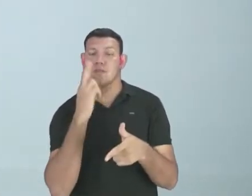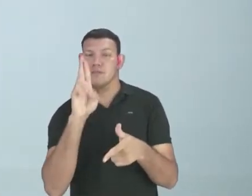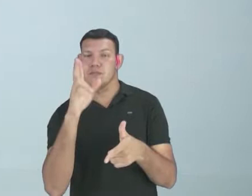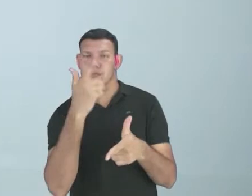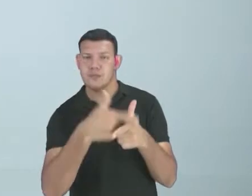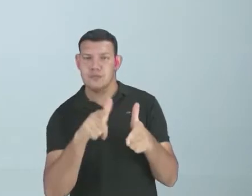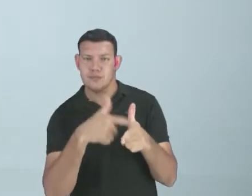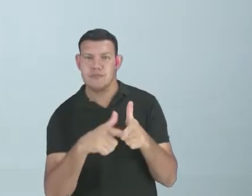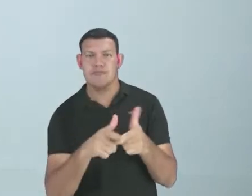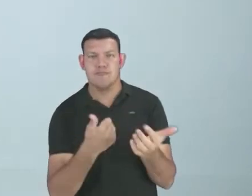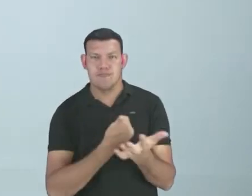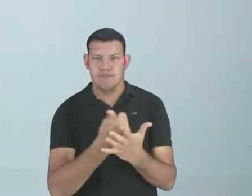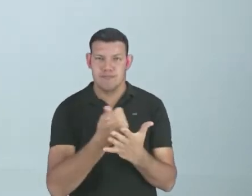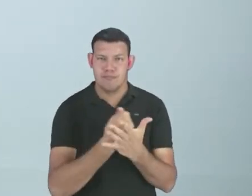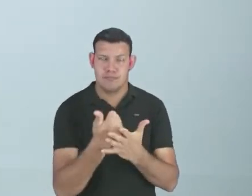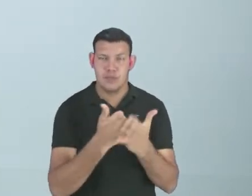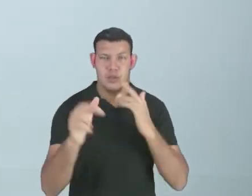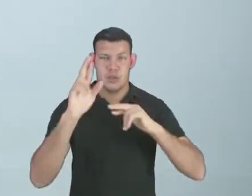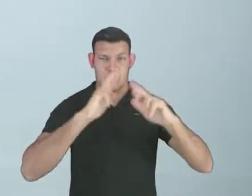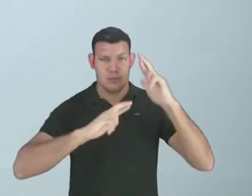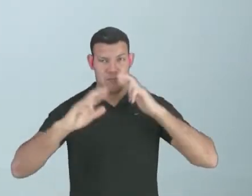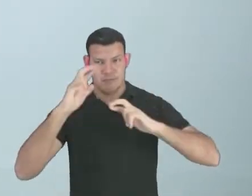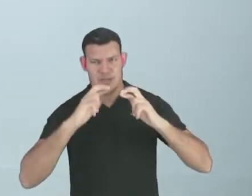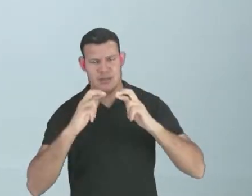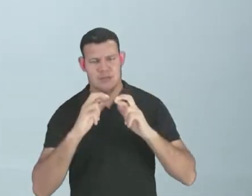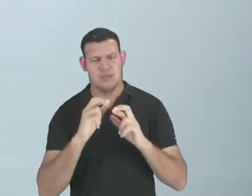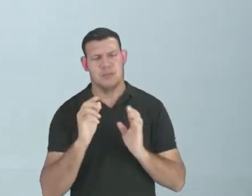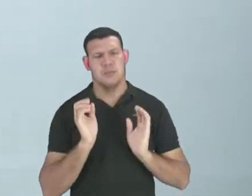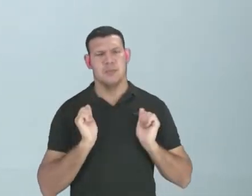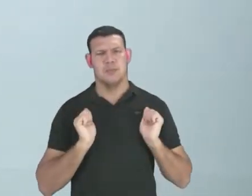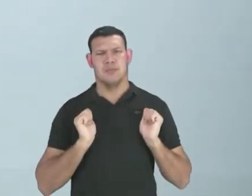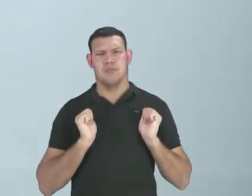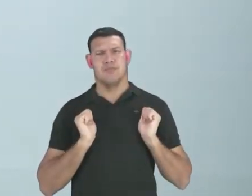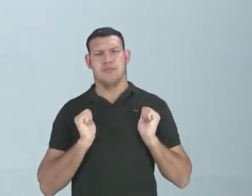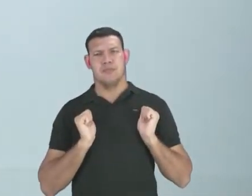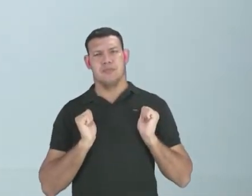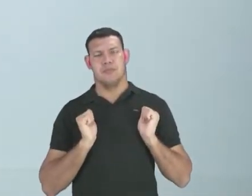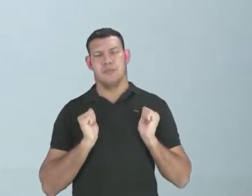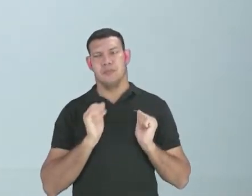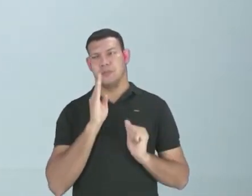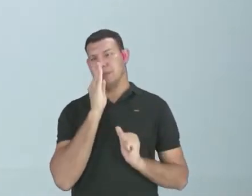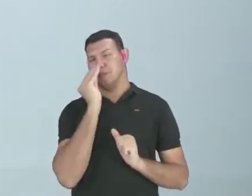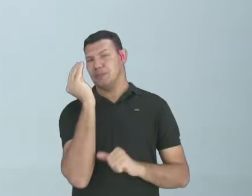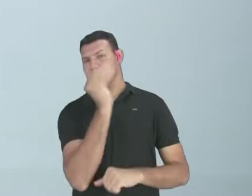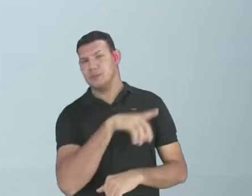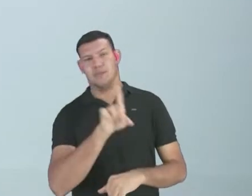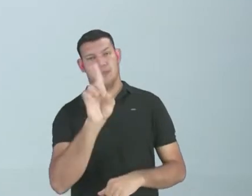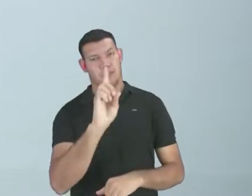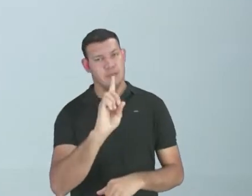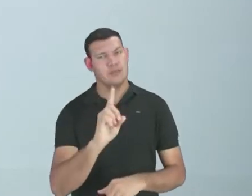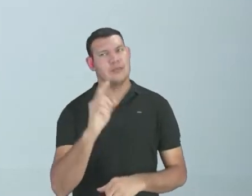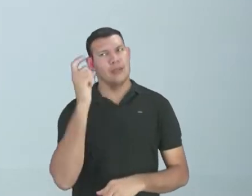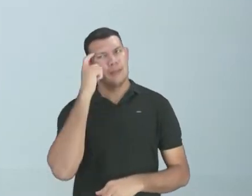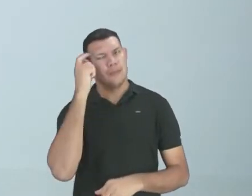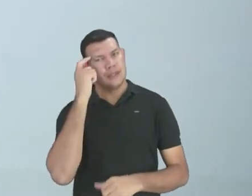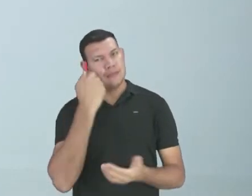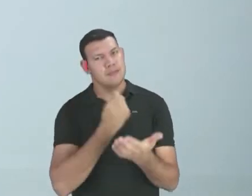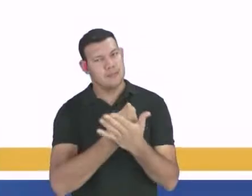você agir diante de alguma observação. Não ficar apático, não ficar passivo, não ignorar. É agir, tá? Pensar e